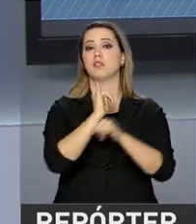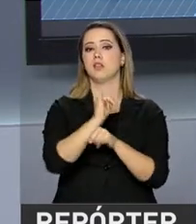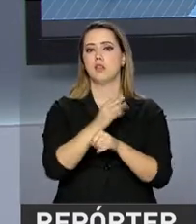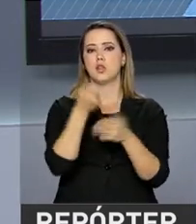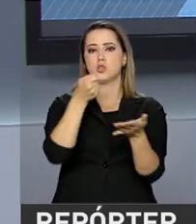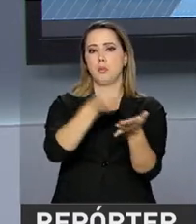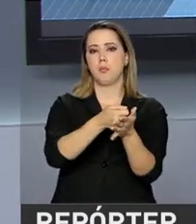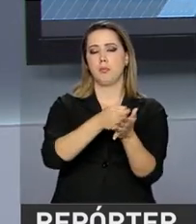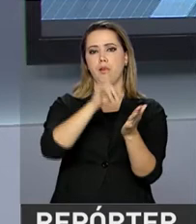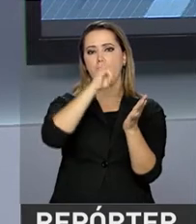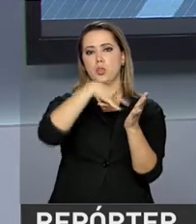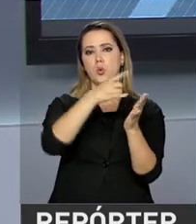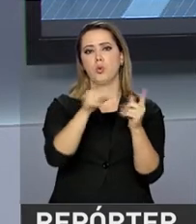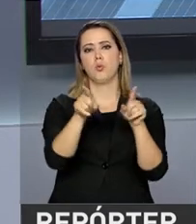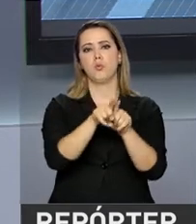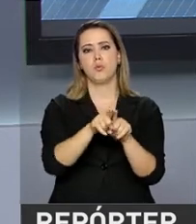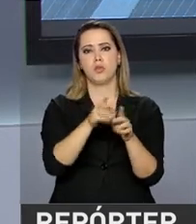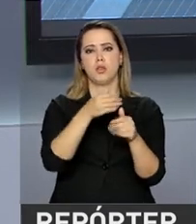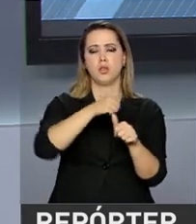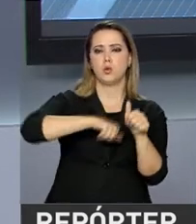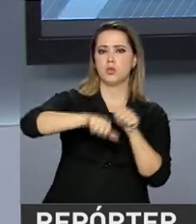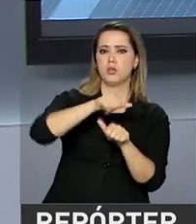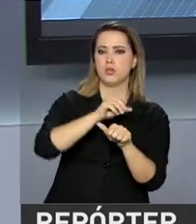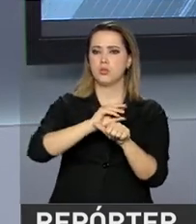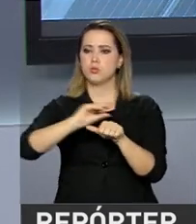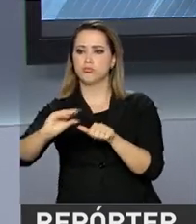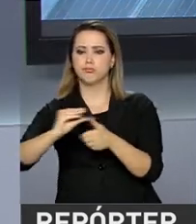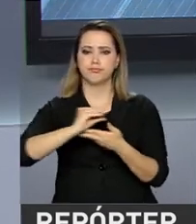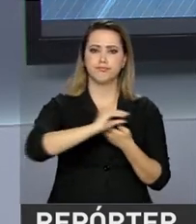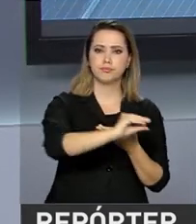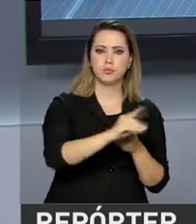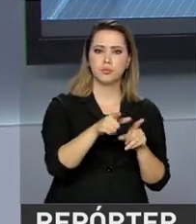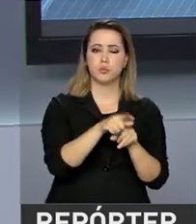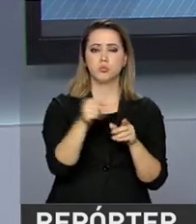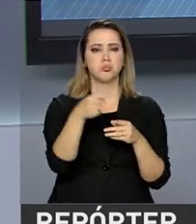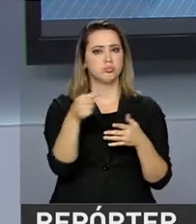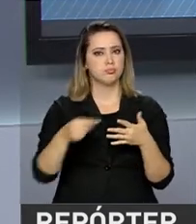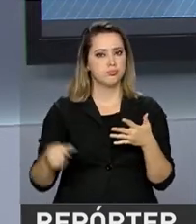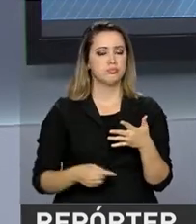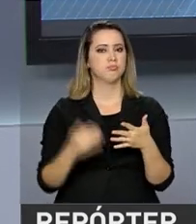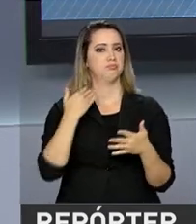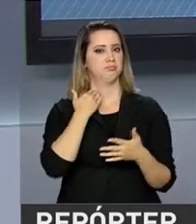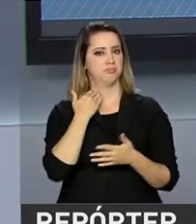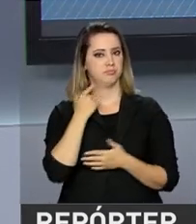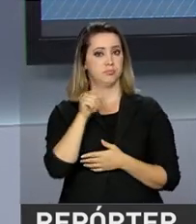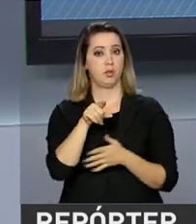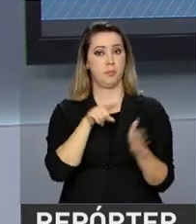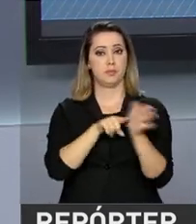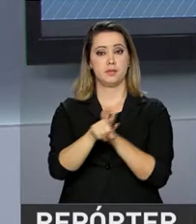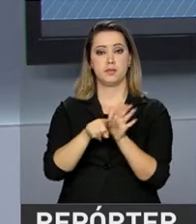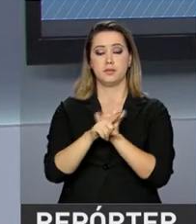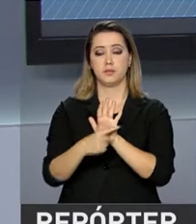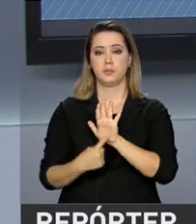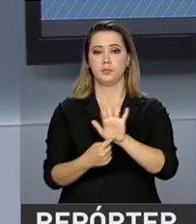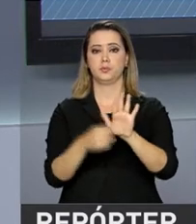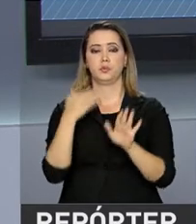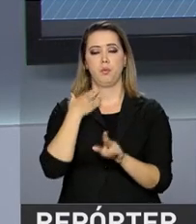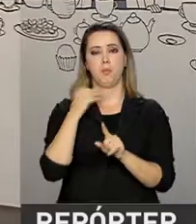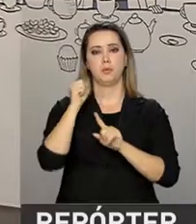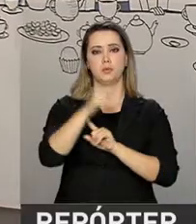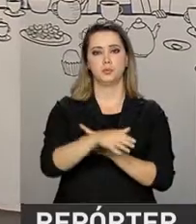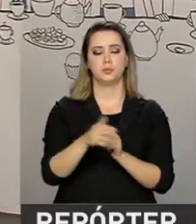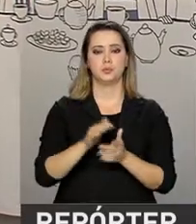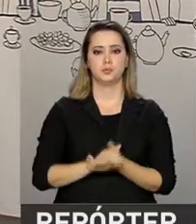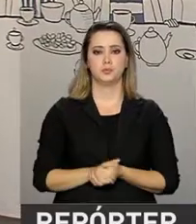pagar boletos fazer transferências entre outras operações bancárias é o que mostra uma pesquisa do banco central